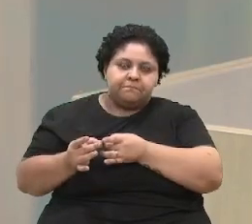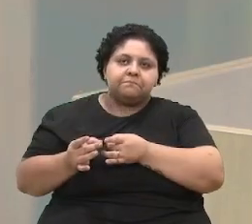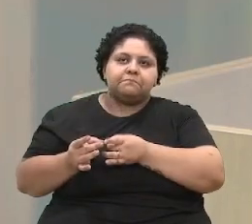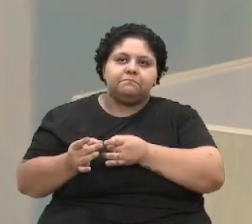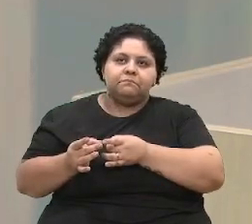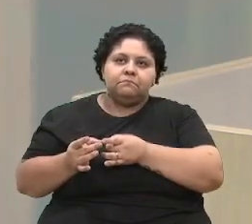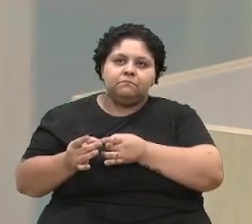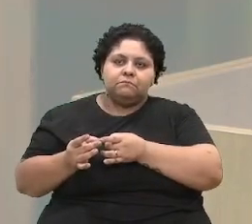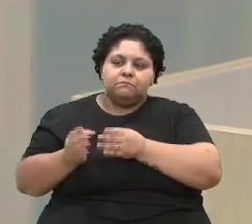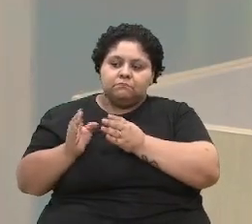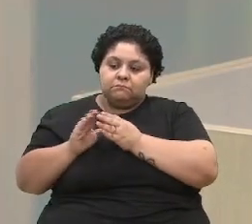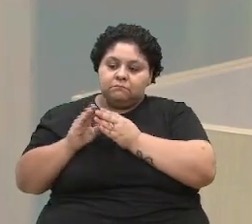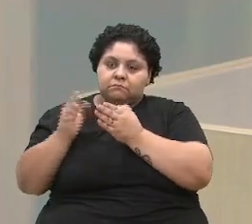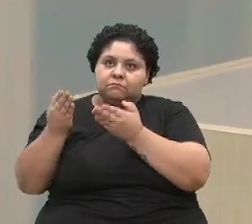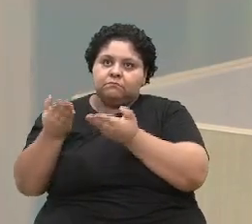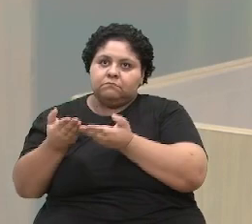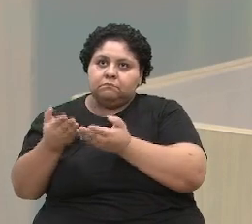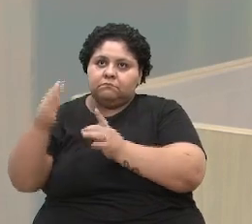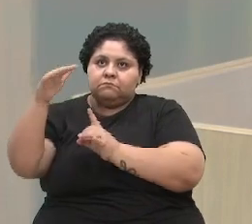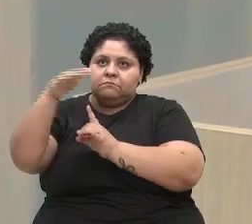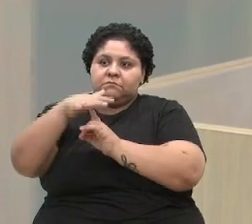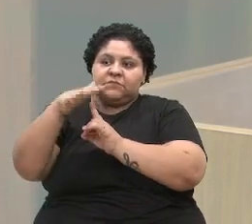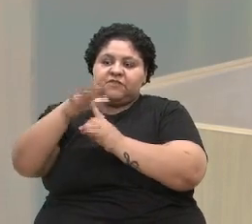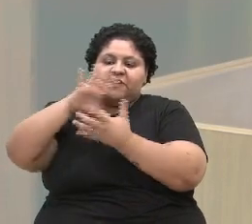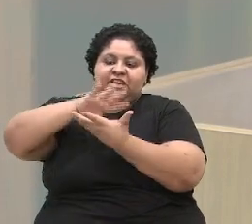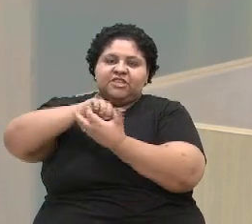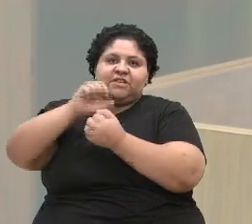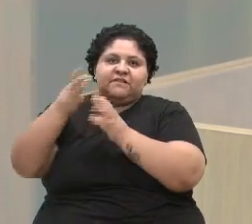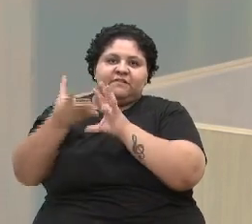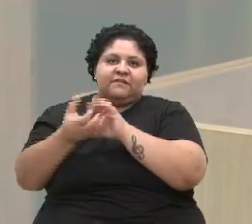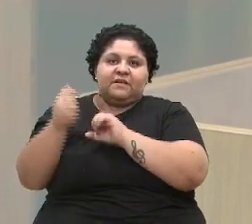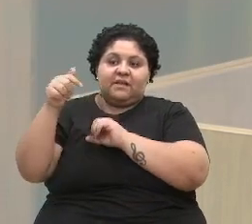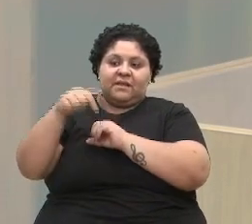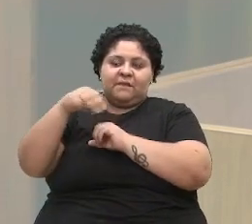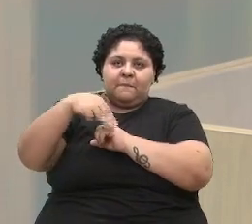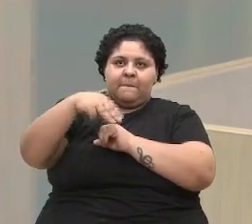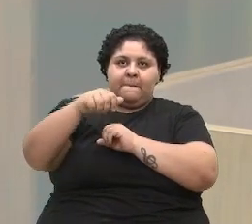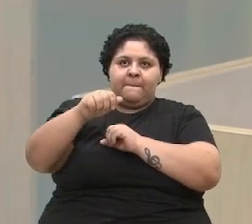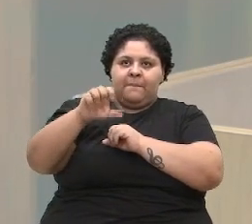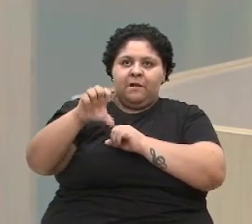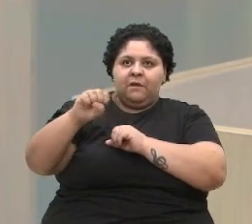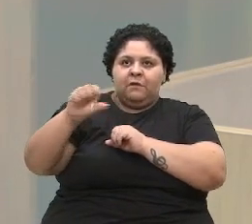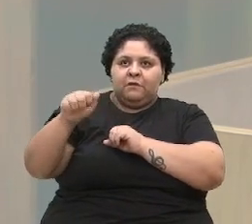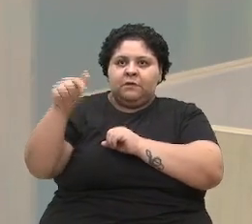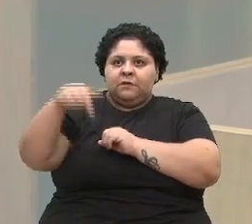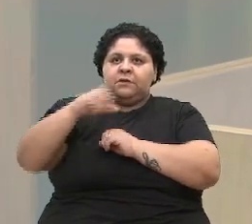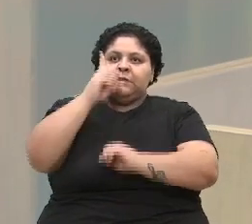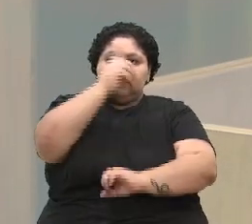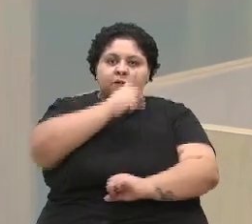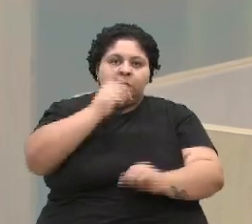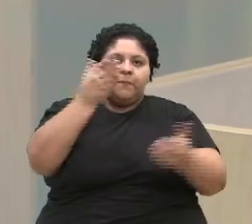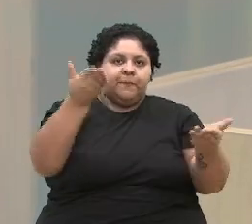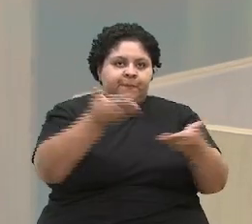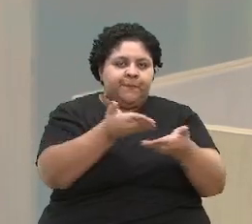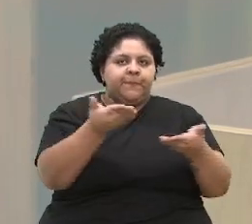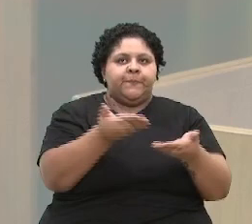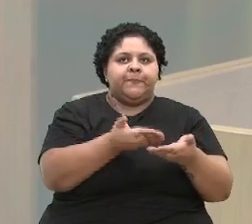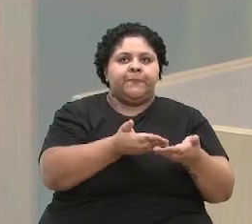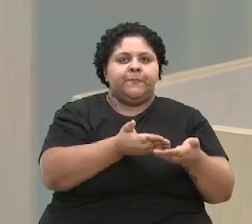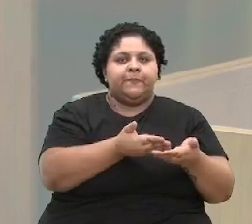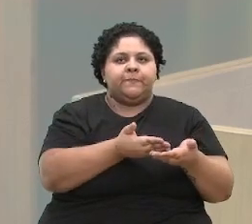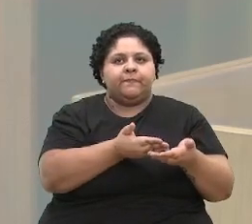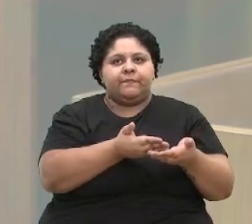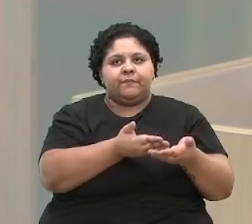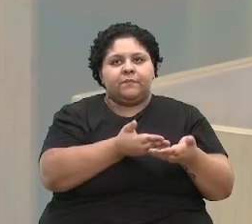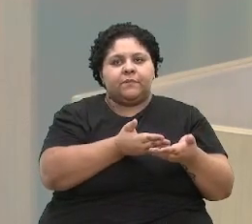da comissão da Feira de Artesanato, aqui da Maesa. Nesse domingo agora, estaremos